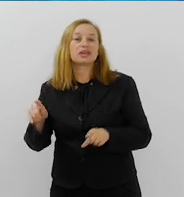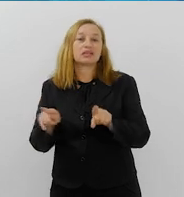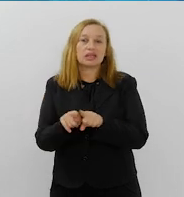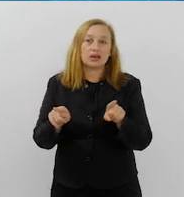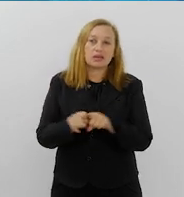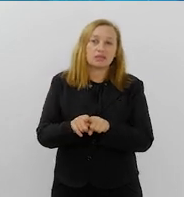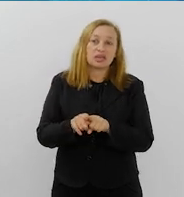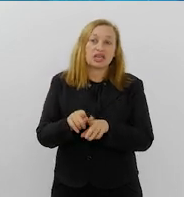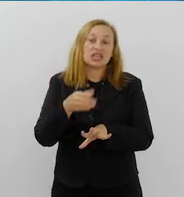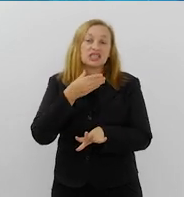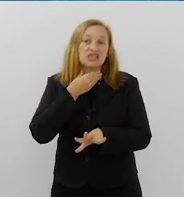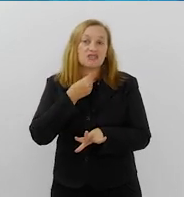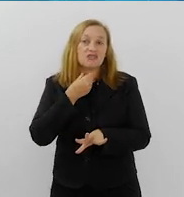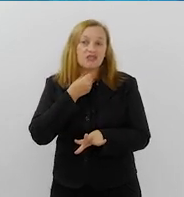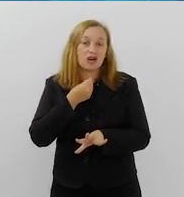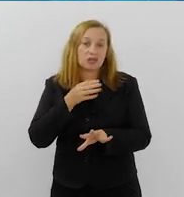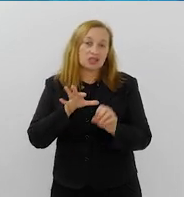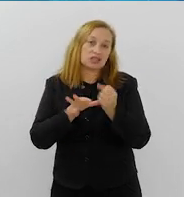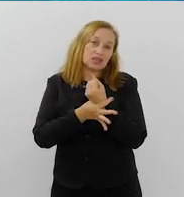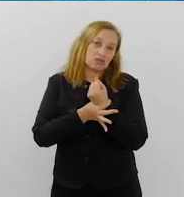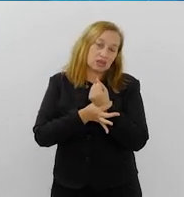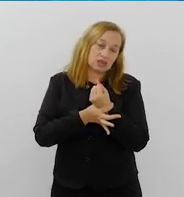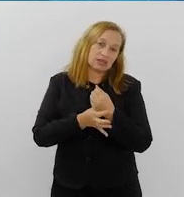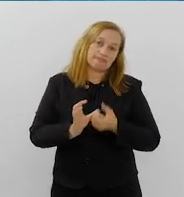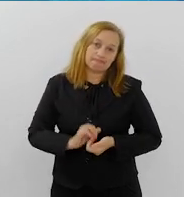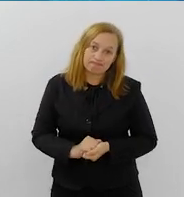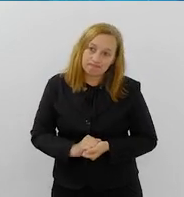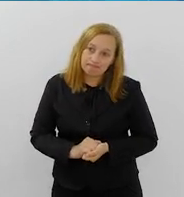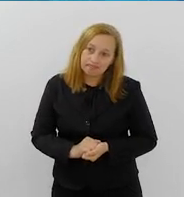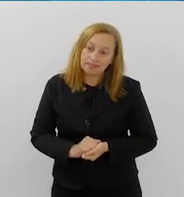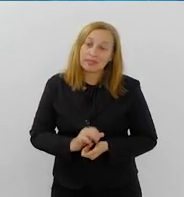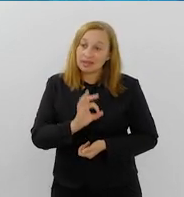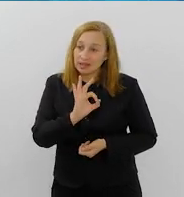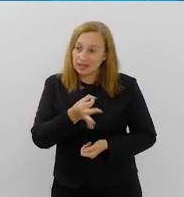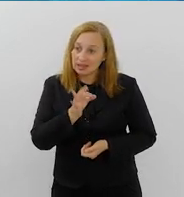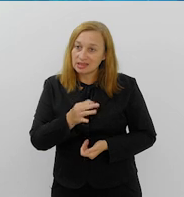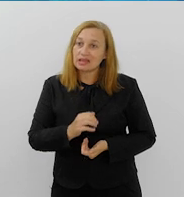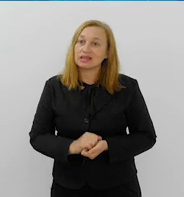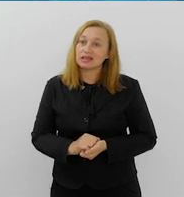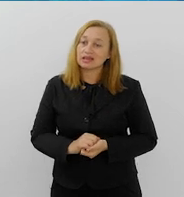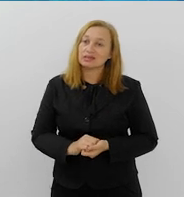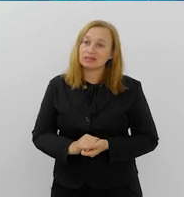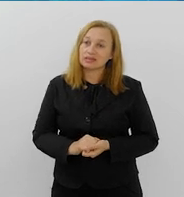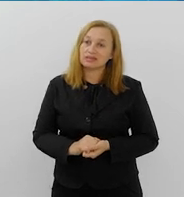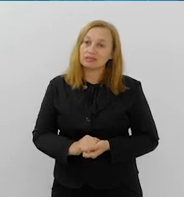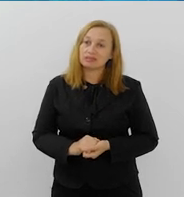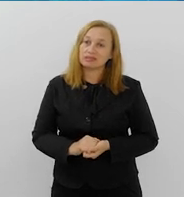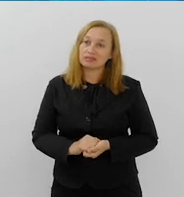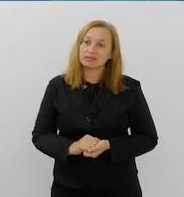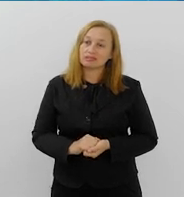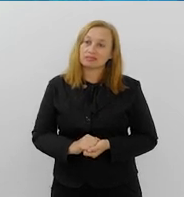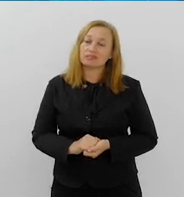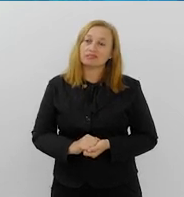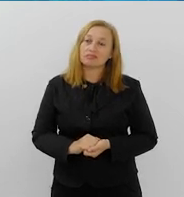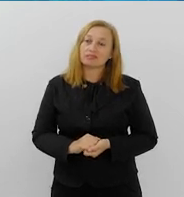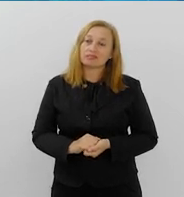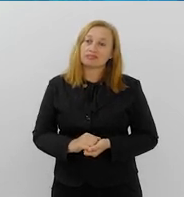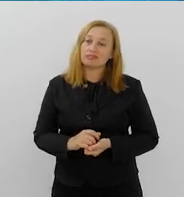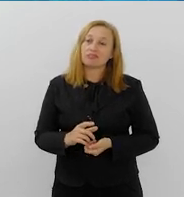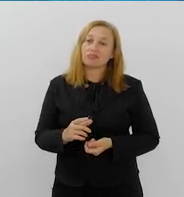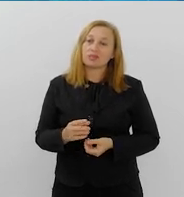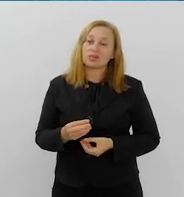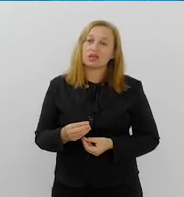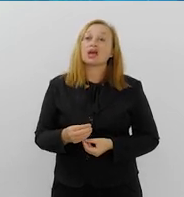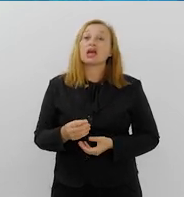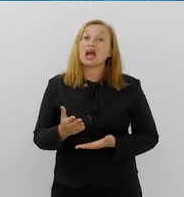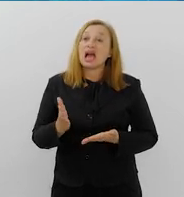essa falsa necessidade de segurança, Tá né, certo. que eles estão tendo,